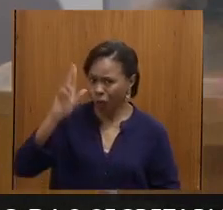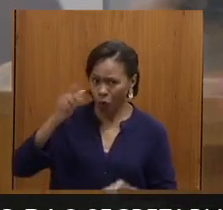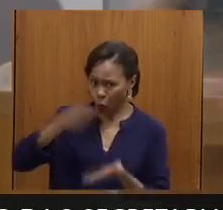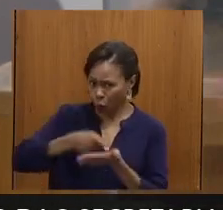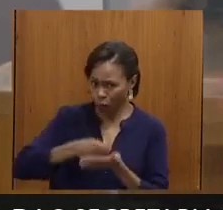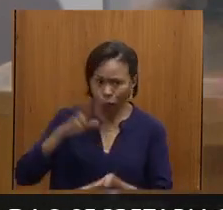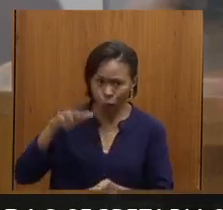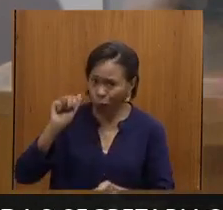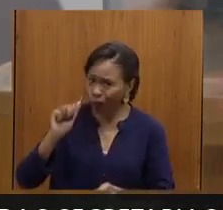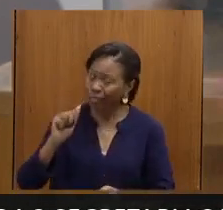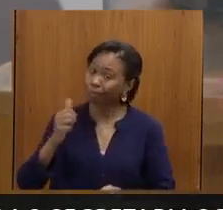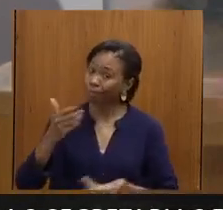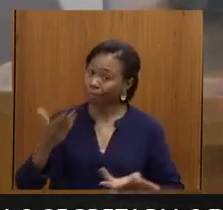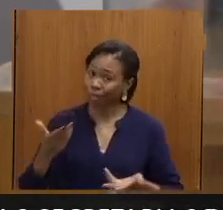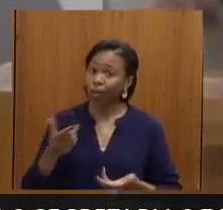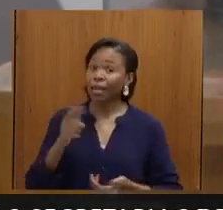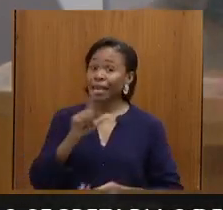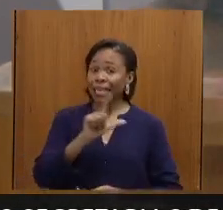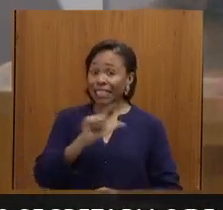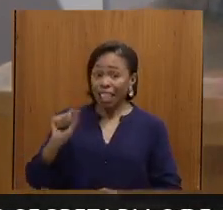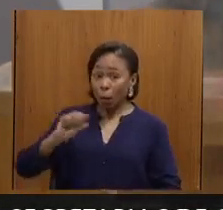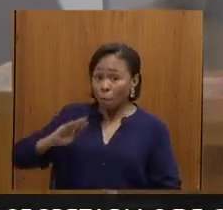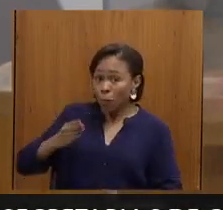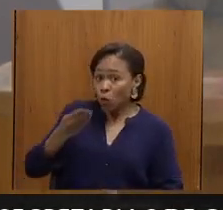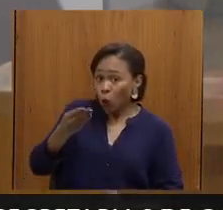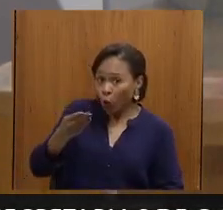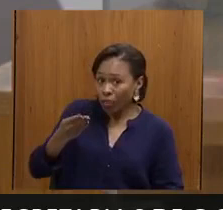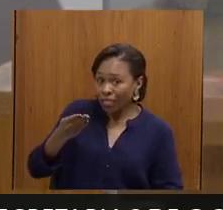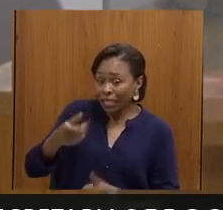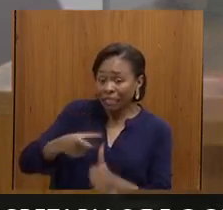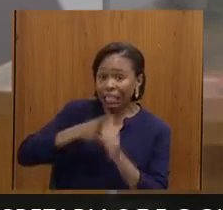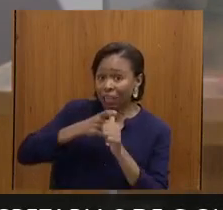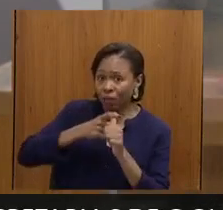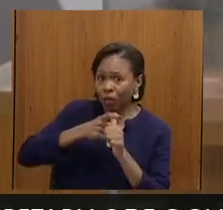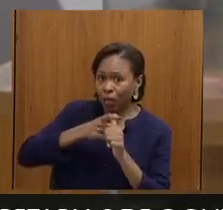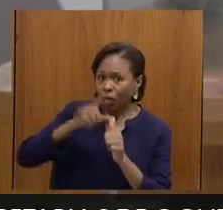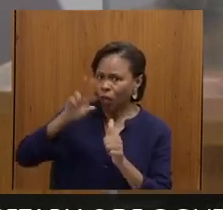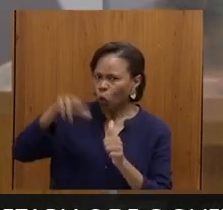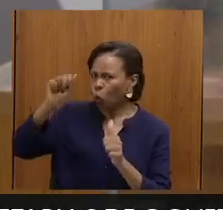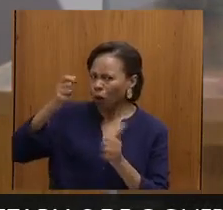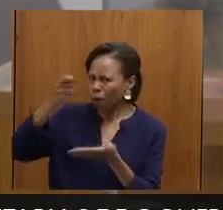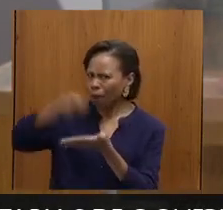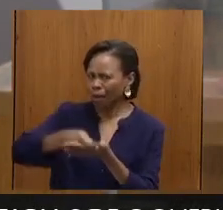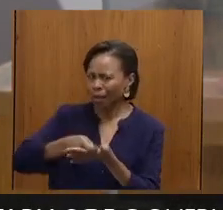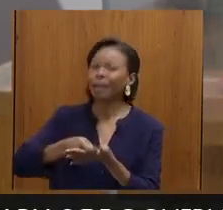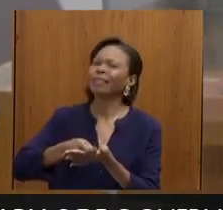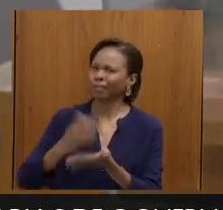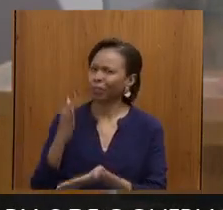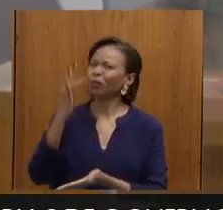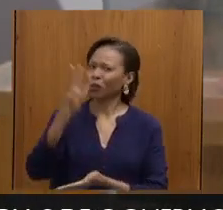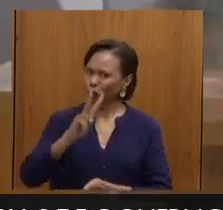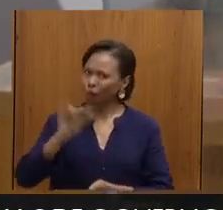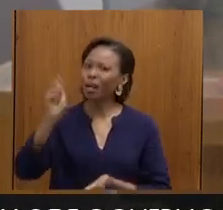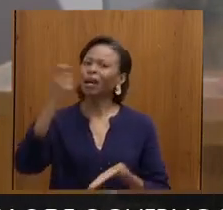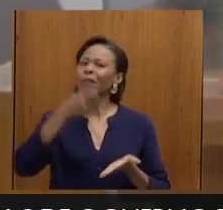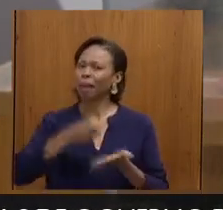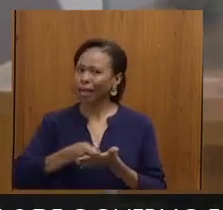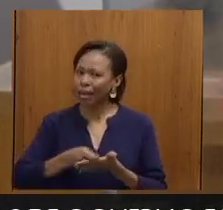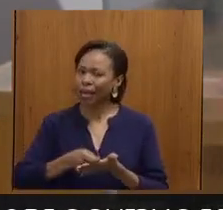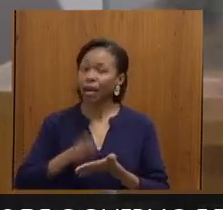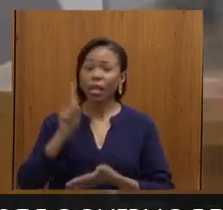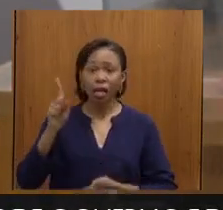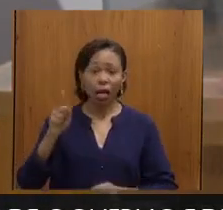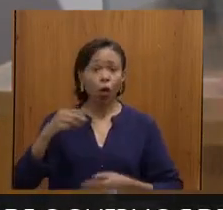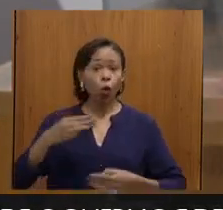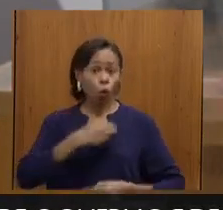é impossível dever 100 bilhões de reais nunca ser cobrado. Um dia nós seremos cobrados. O ministro Barroso, do STF, já inclusive colocou